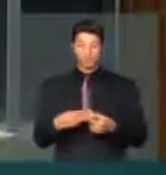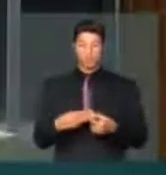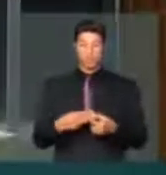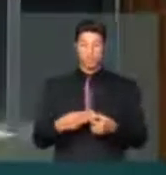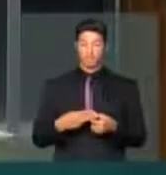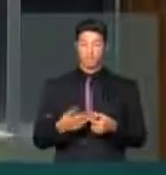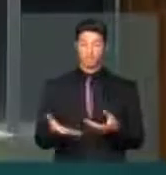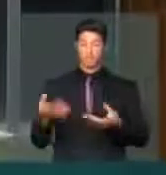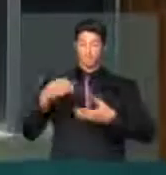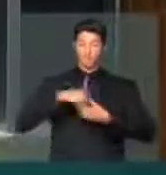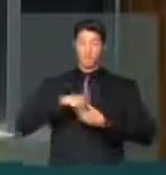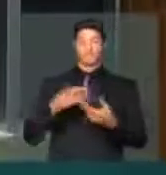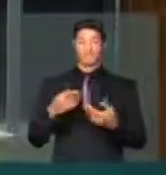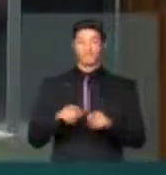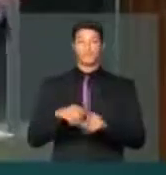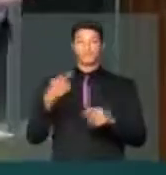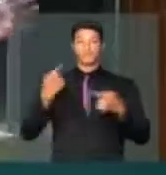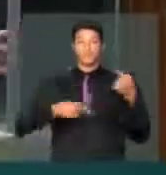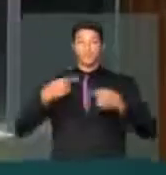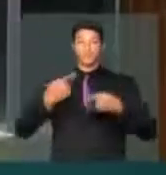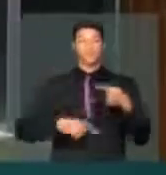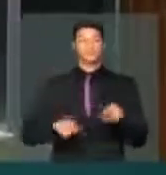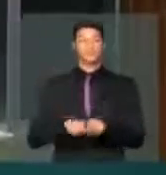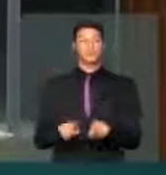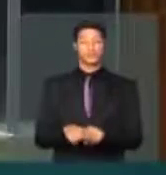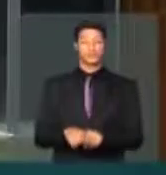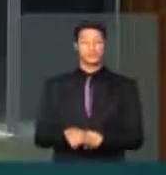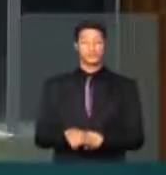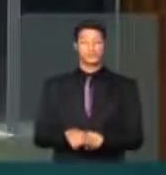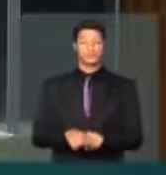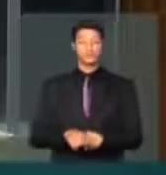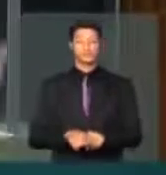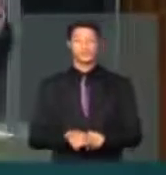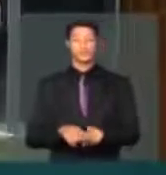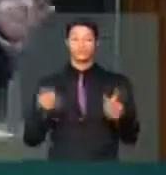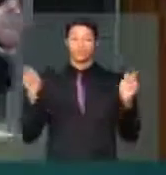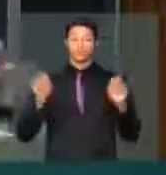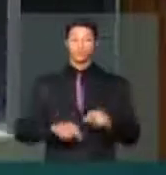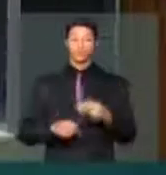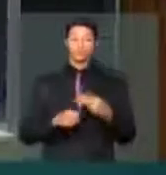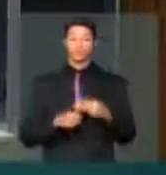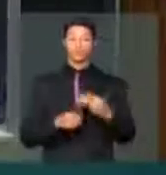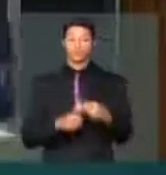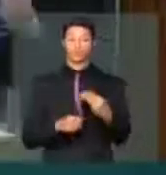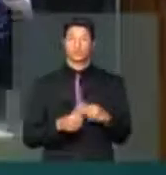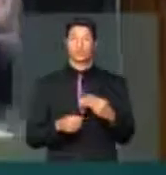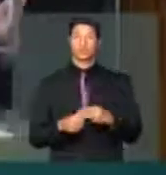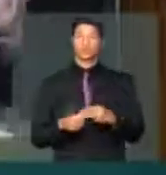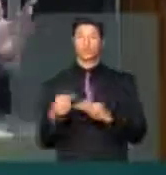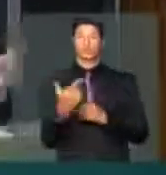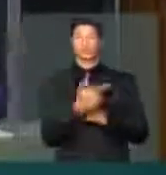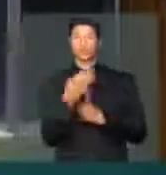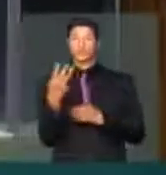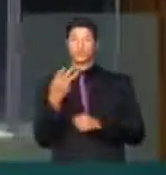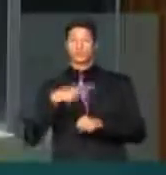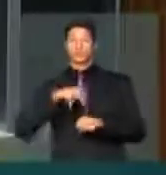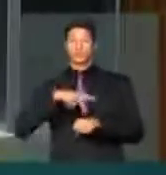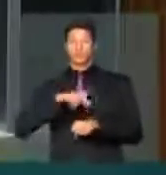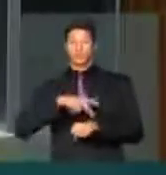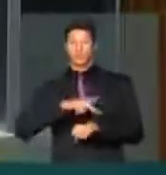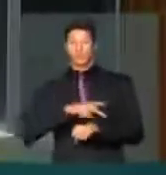e Integração, discutimos as competências municipais desses 23